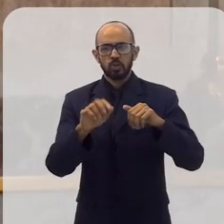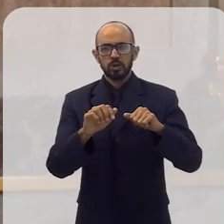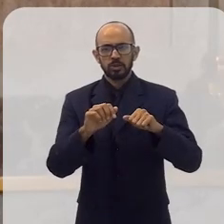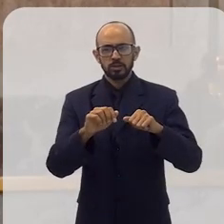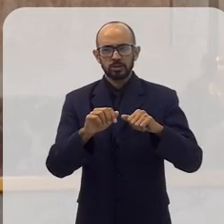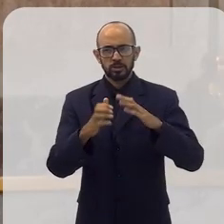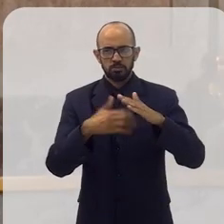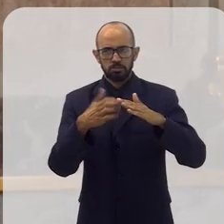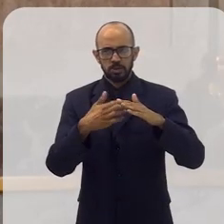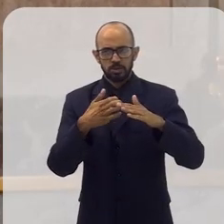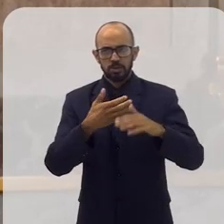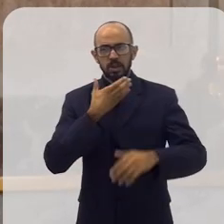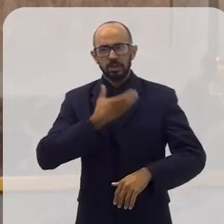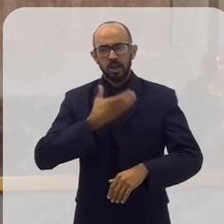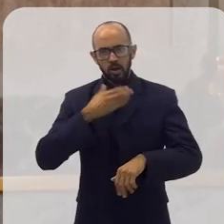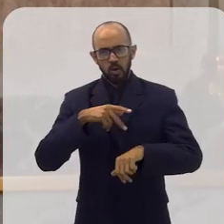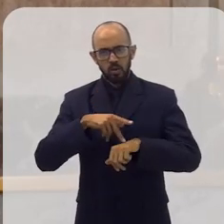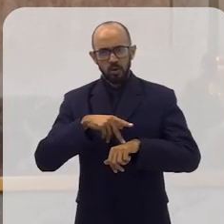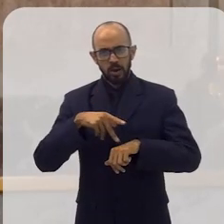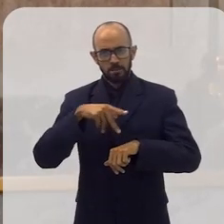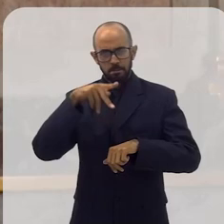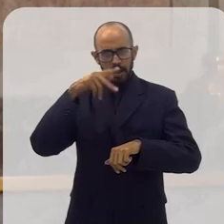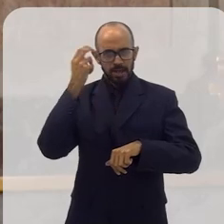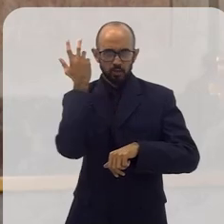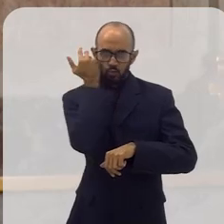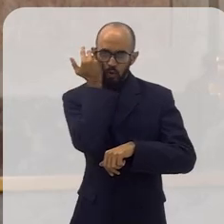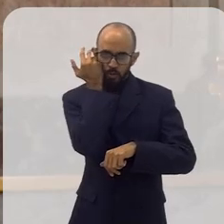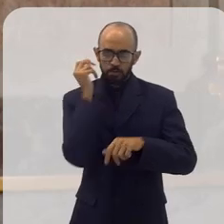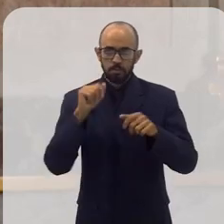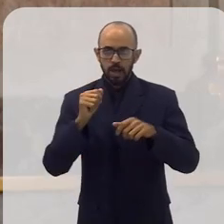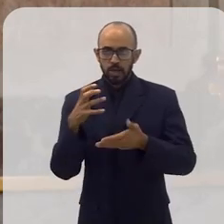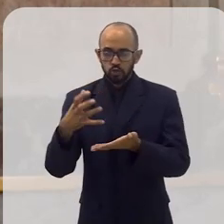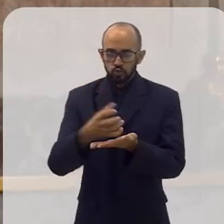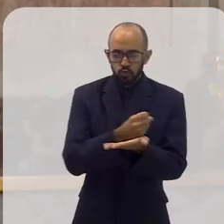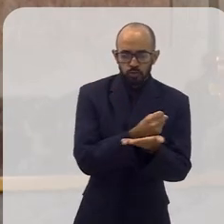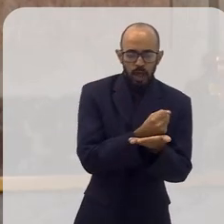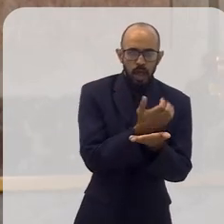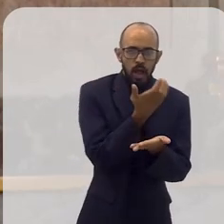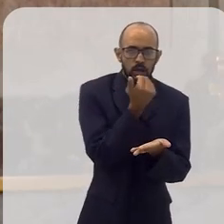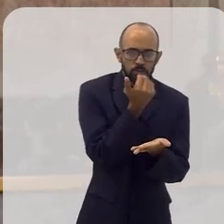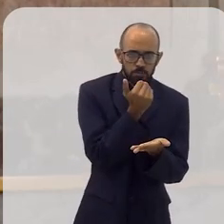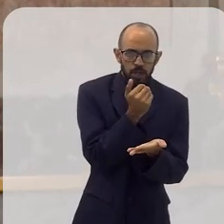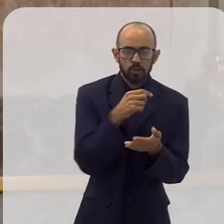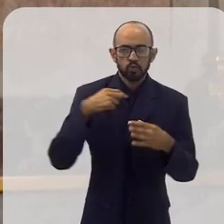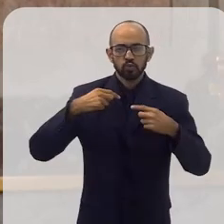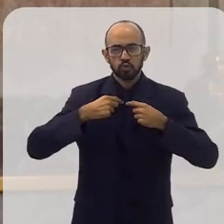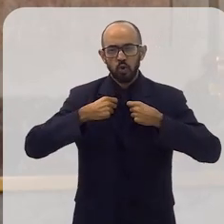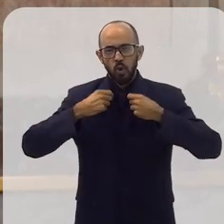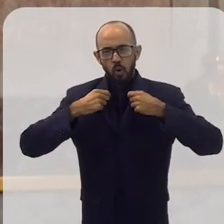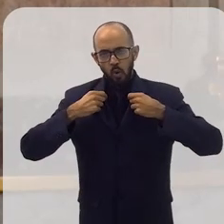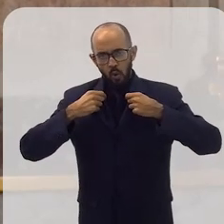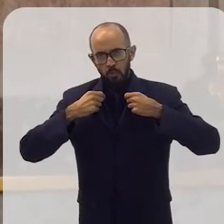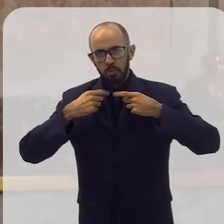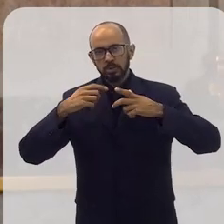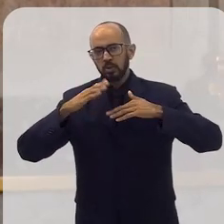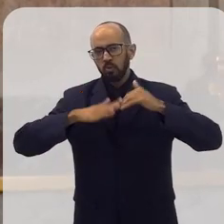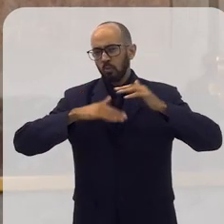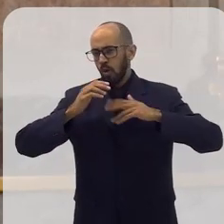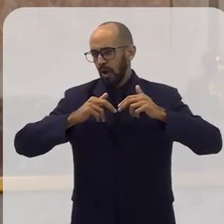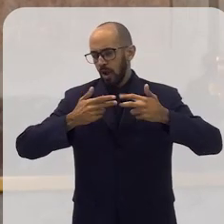na parte de Natal e na parte da Páscoa para juntar alimentos, e roupas